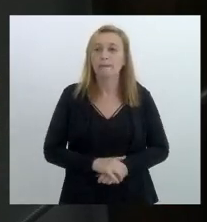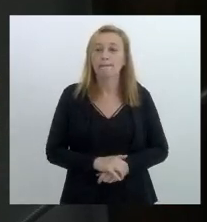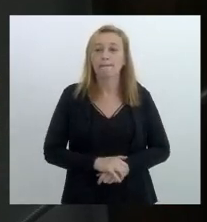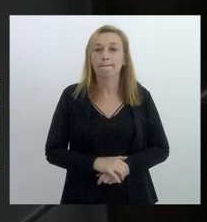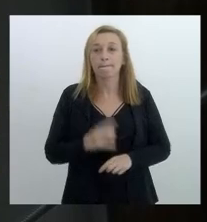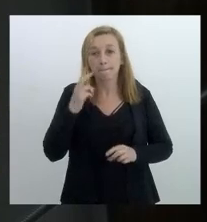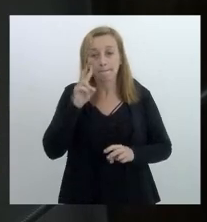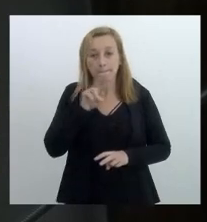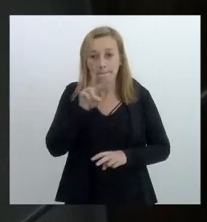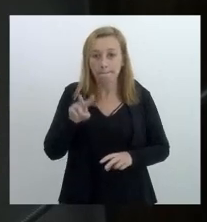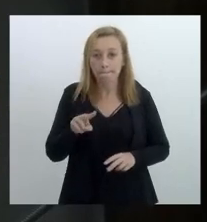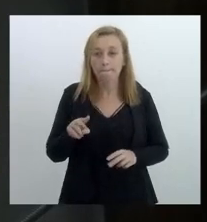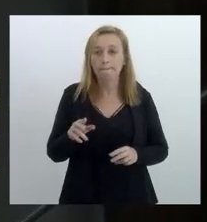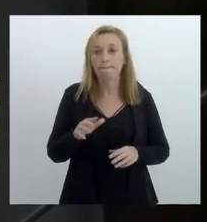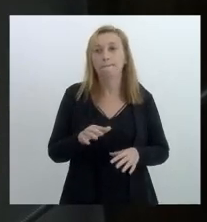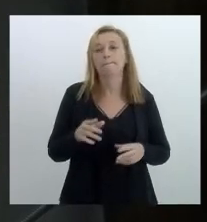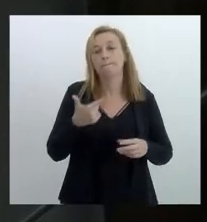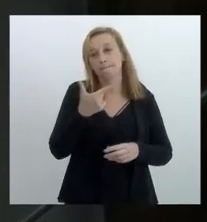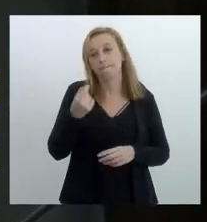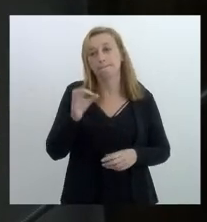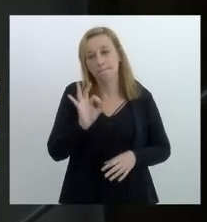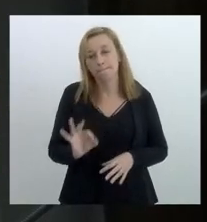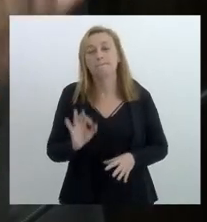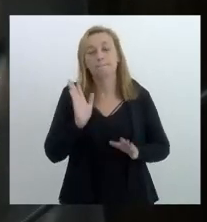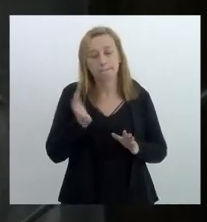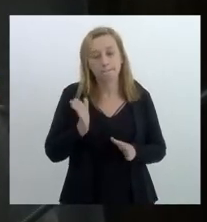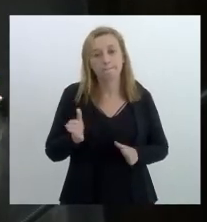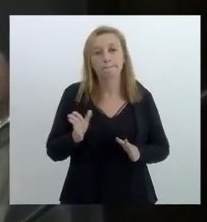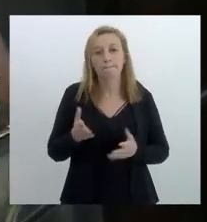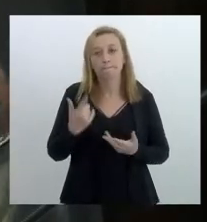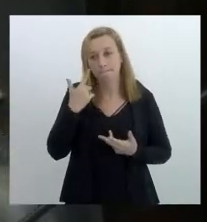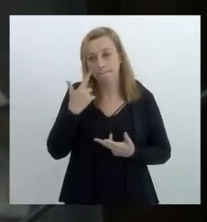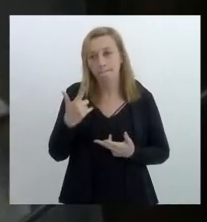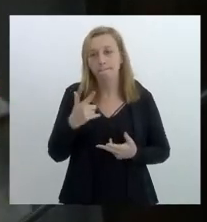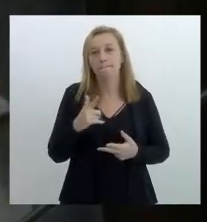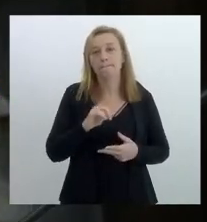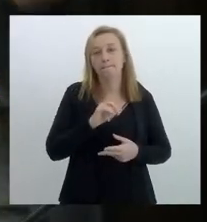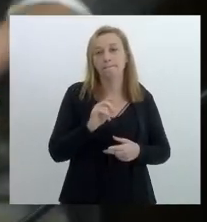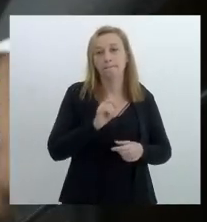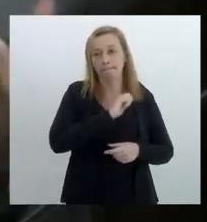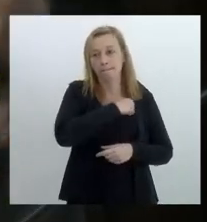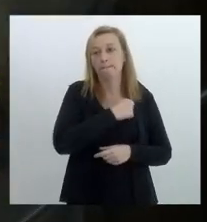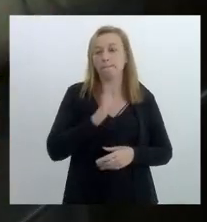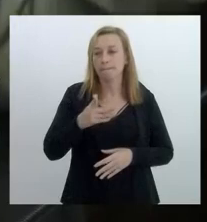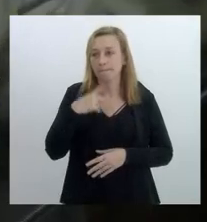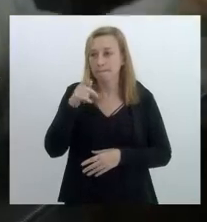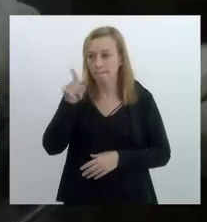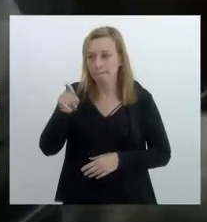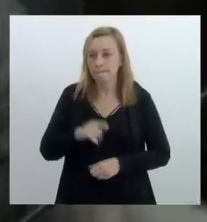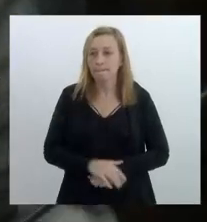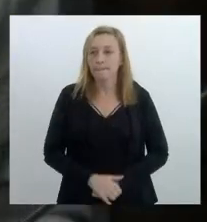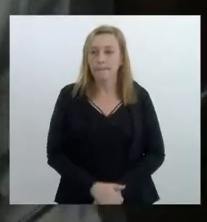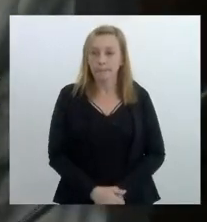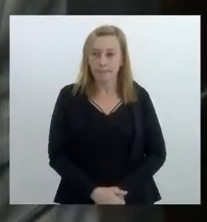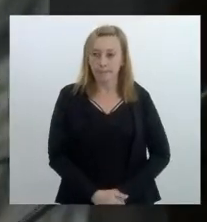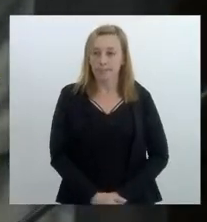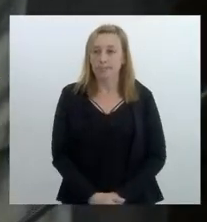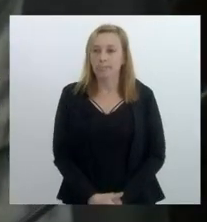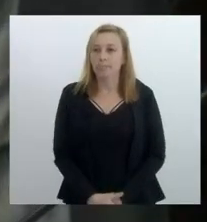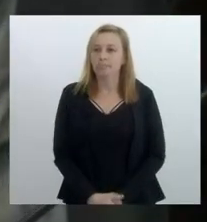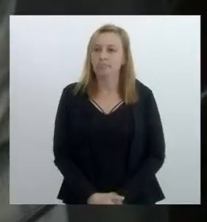ponto de vista lá do forte dos 20%, nós já estamos atendendo pelo regime, foi o que nós levantamos lá.